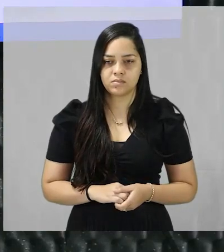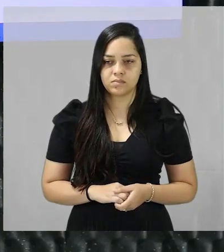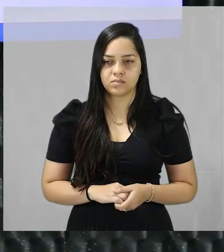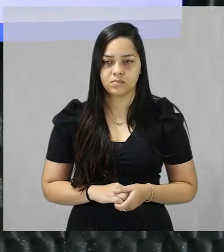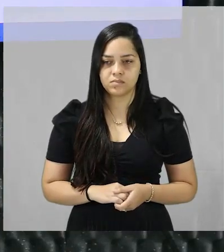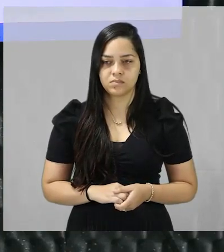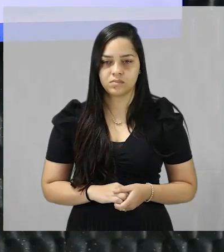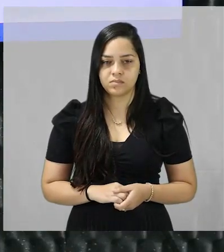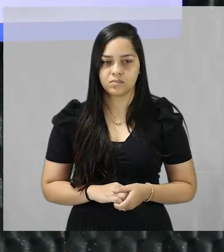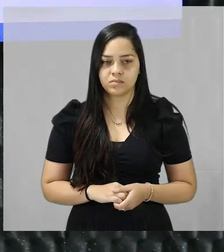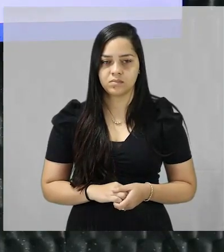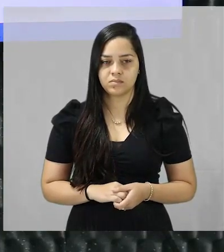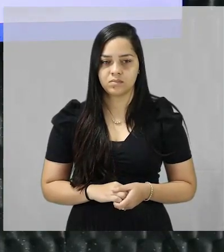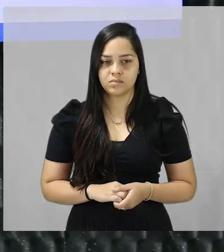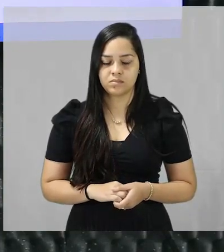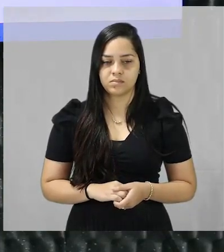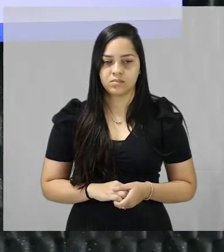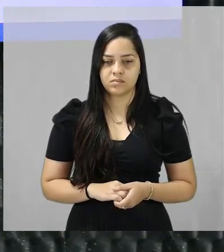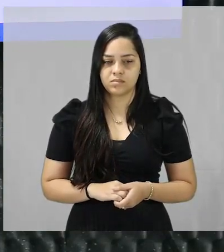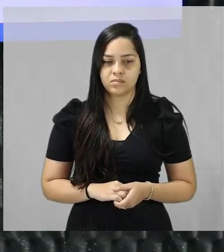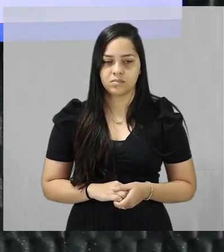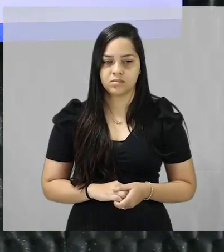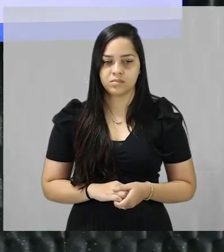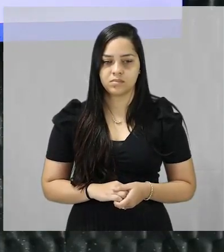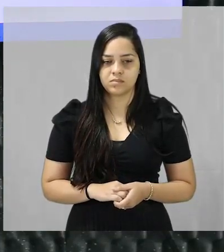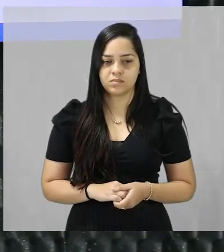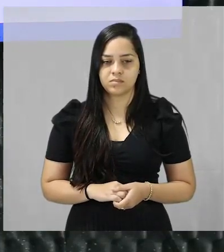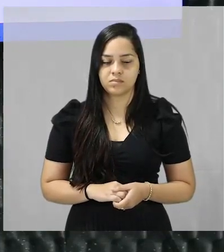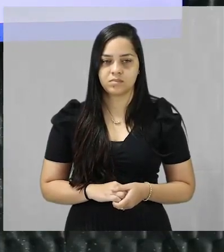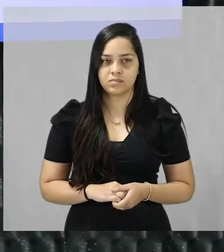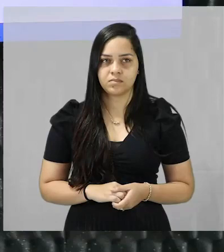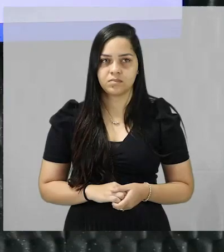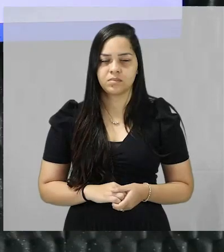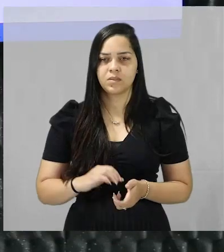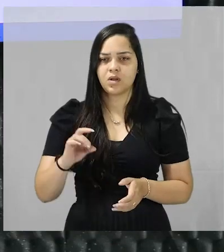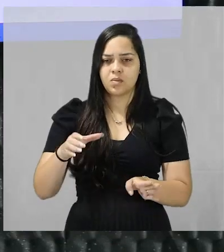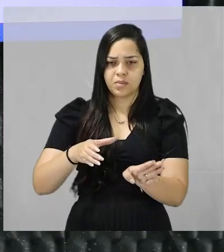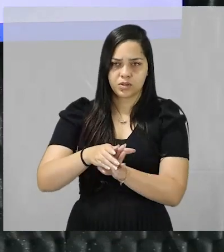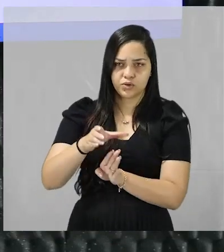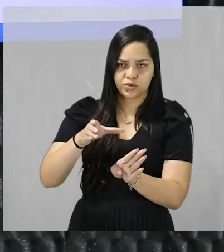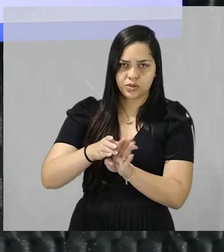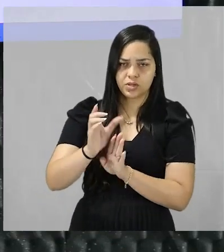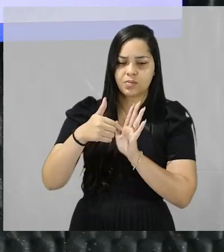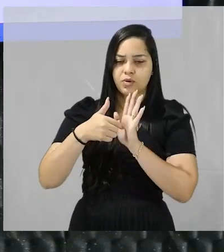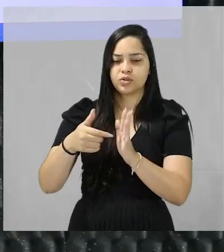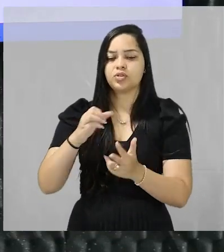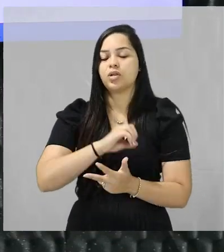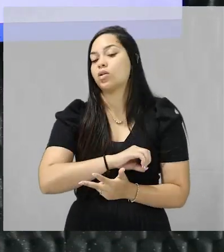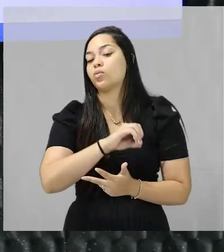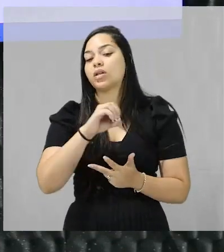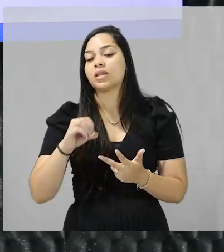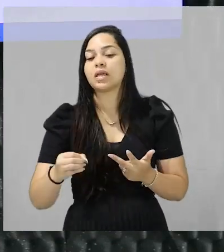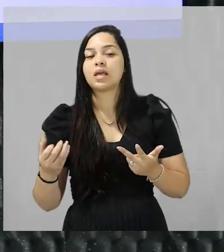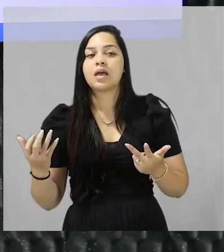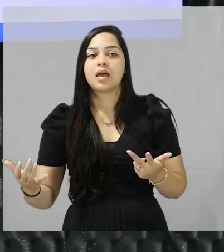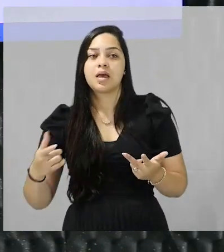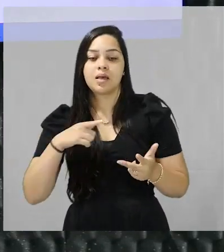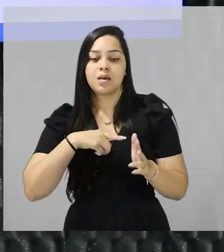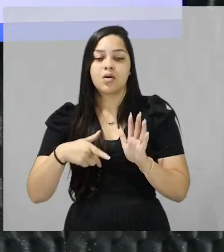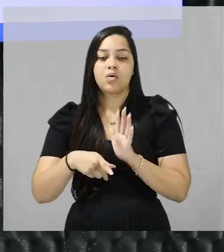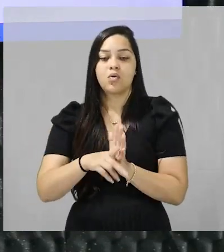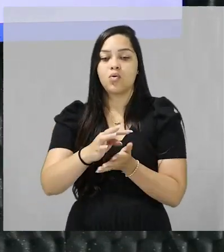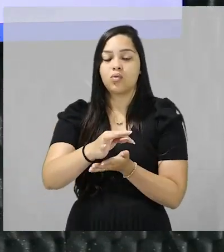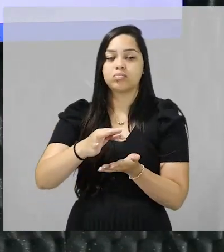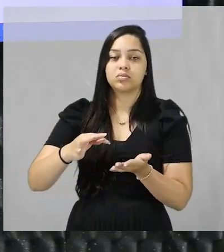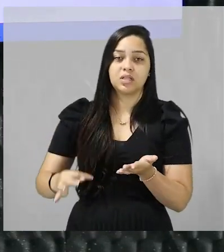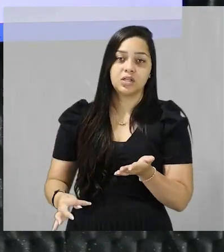imagem ilustra o que ocorre nesse tratamento. Então, só uma dica, toda vez que no Enem, né, o texto,